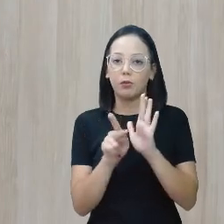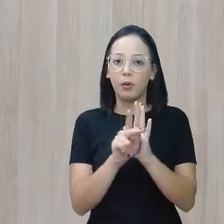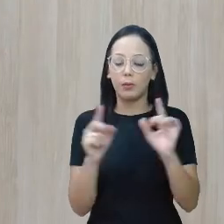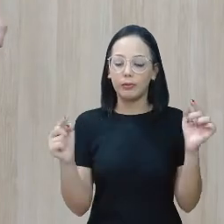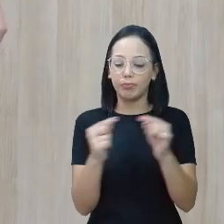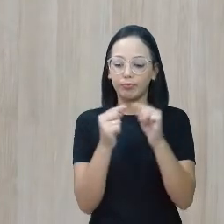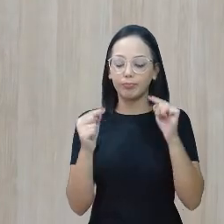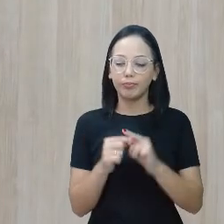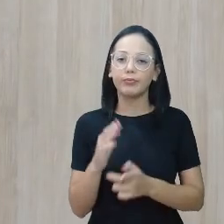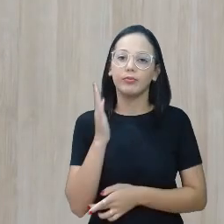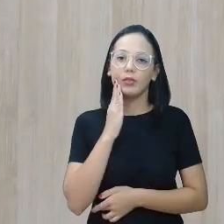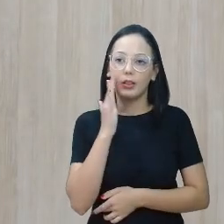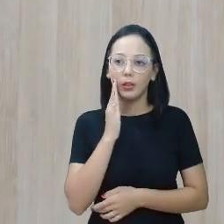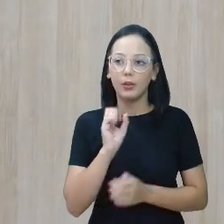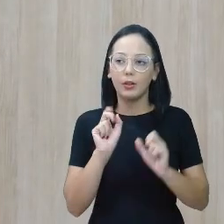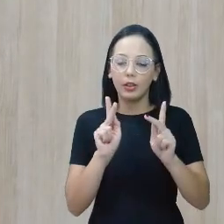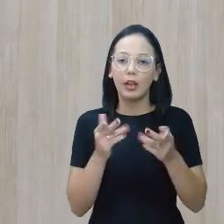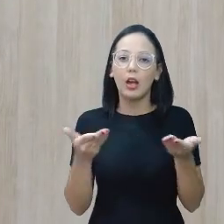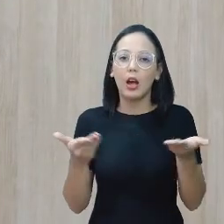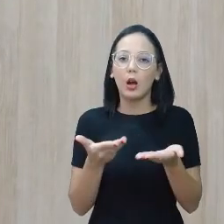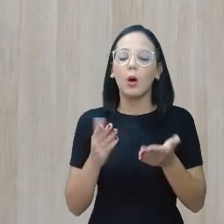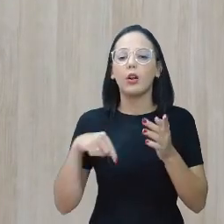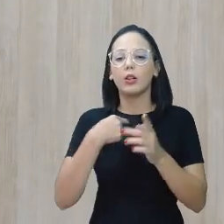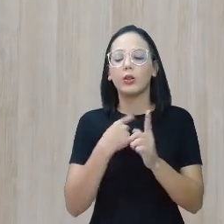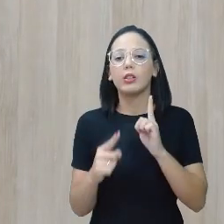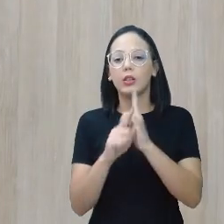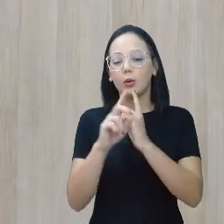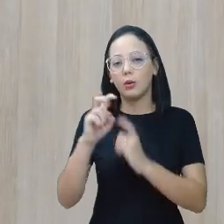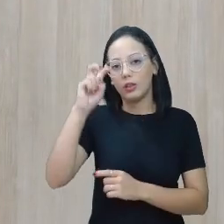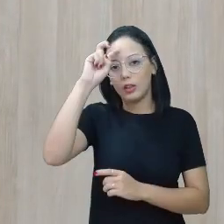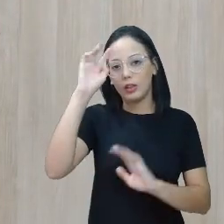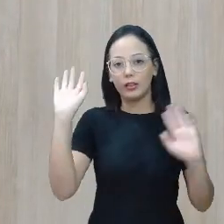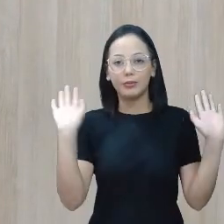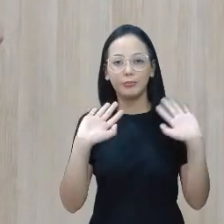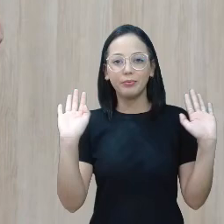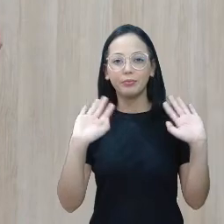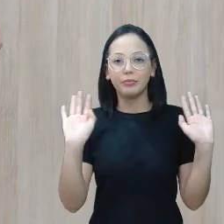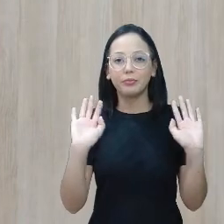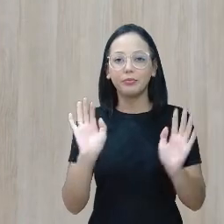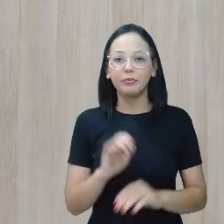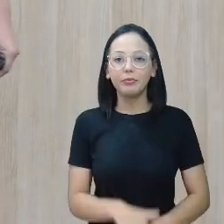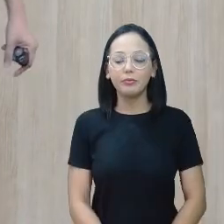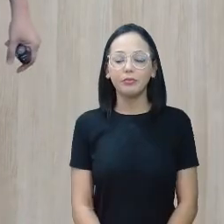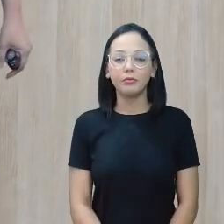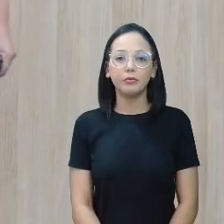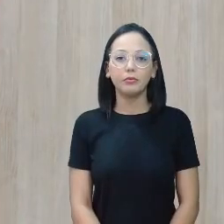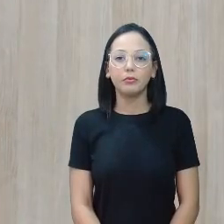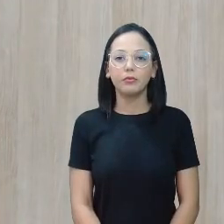cada uma das ferramentas, tá certo? A gente vai se ver na quinta-feira e até lá, tá bom? Tchau, tchau!